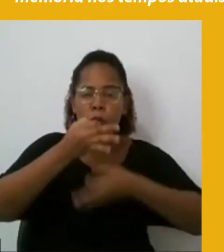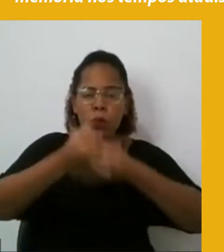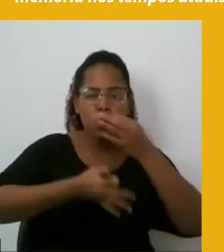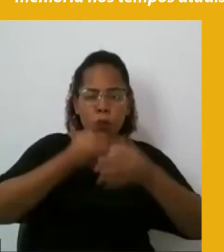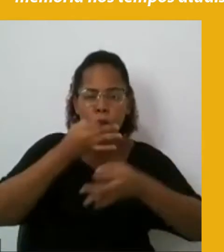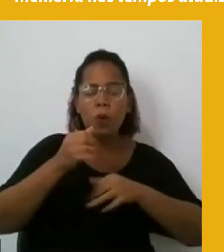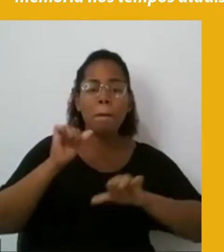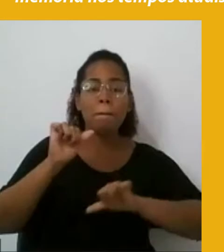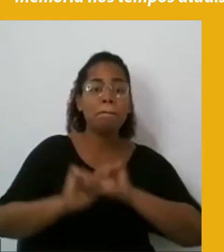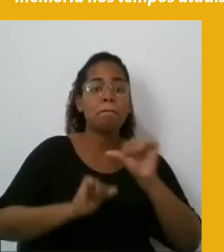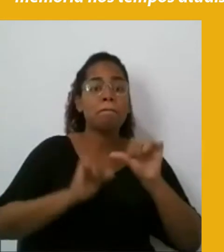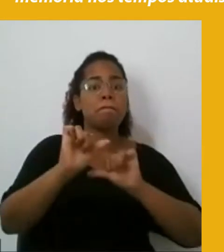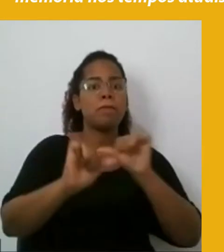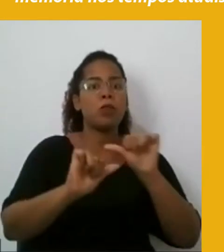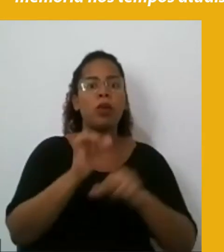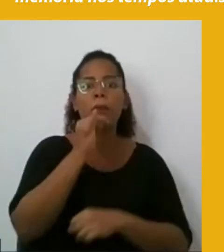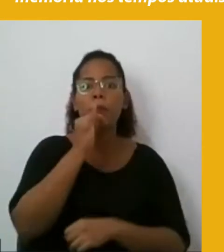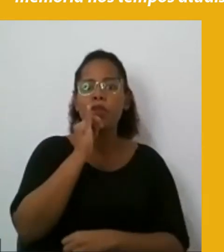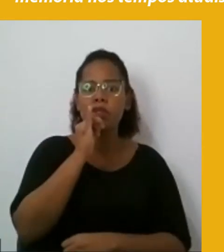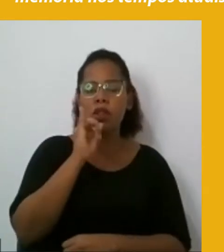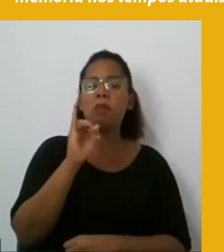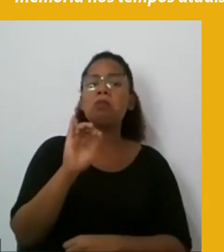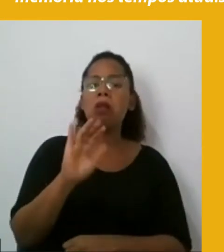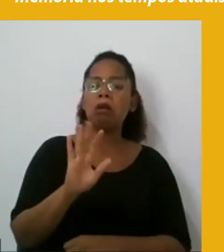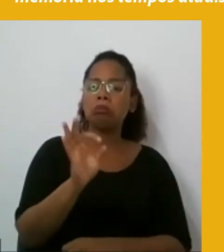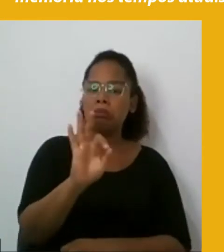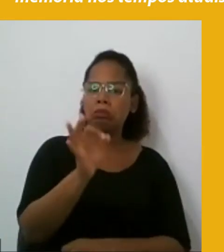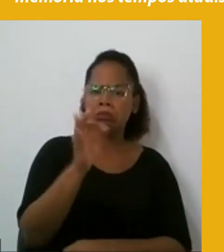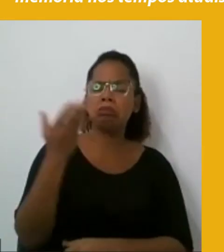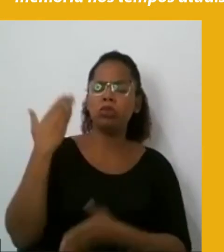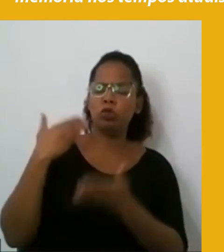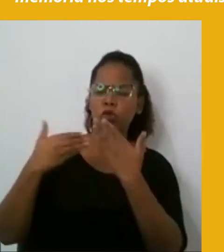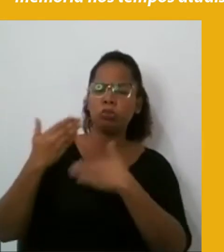até esse momento a gente foi assim, depois a gente fez diferente.